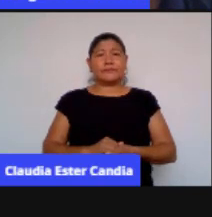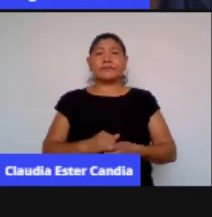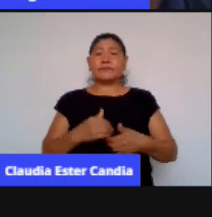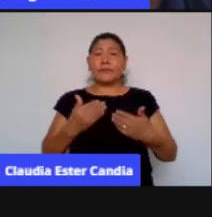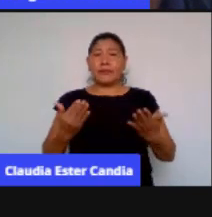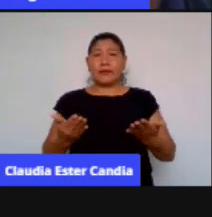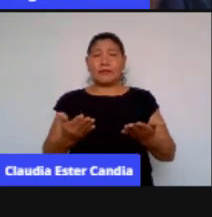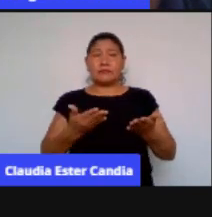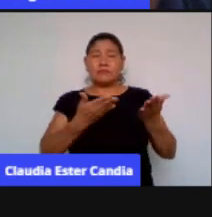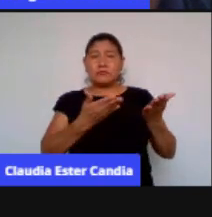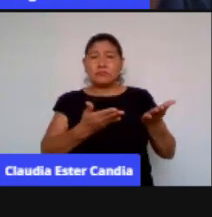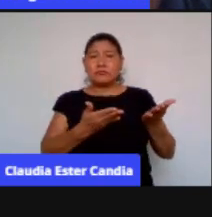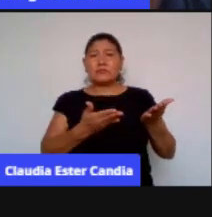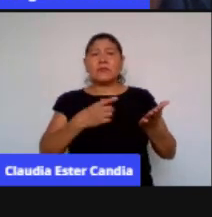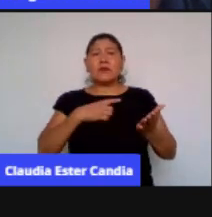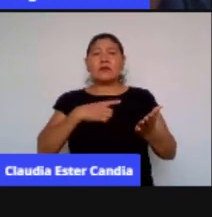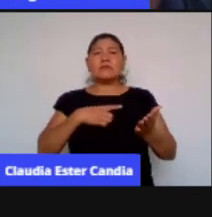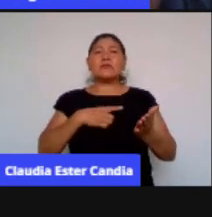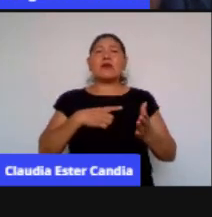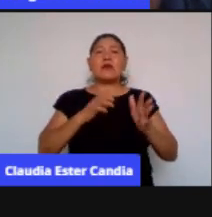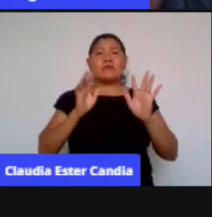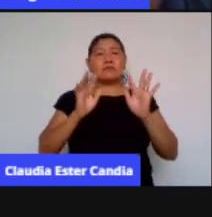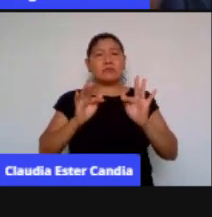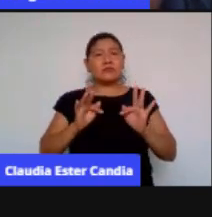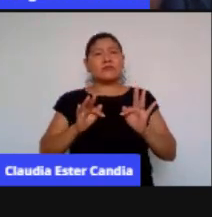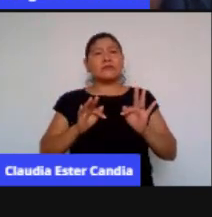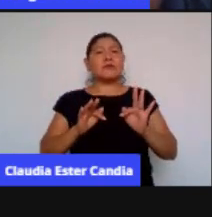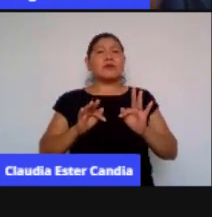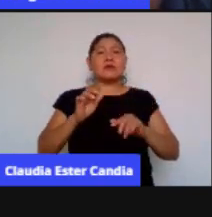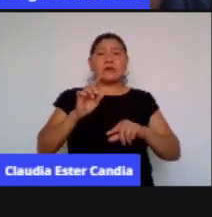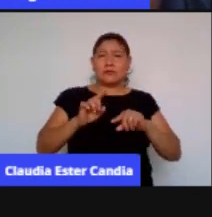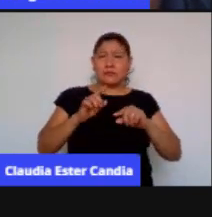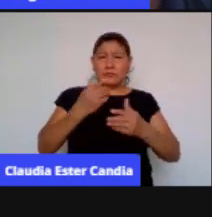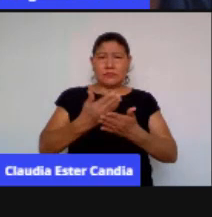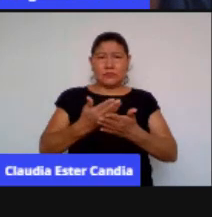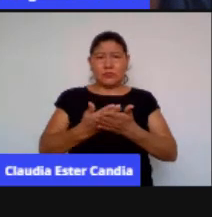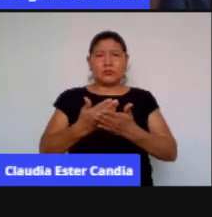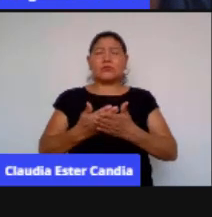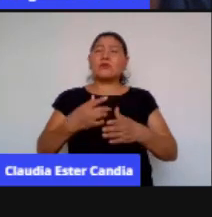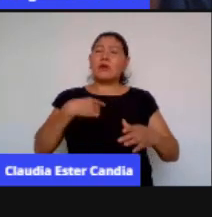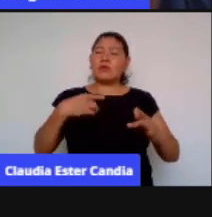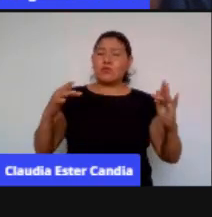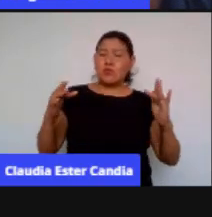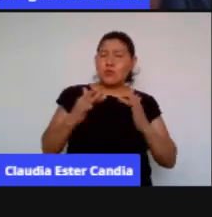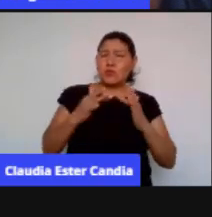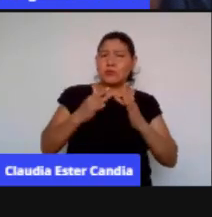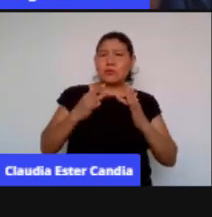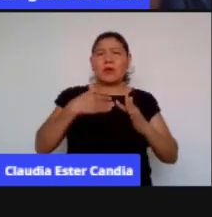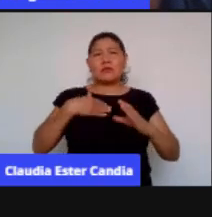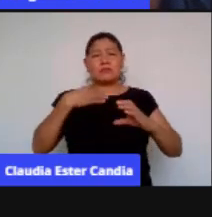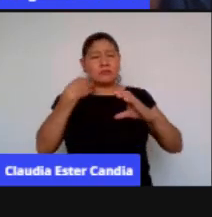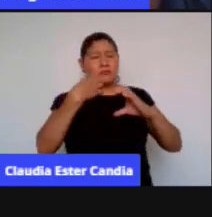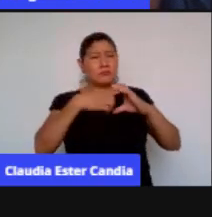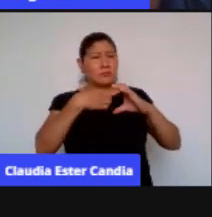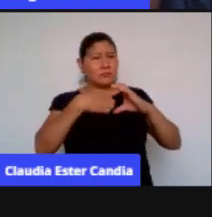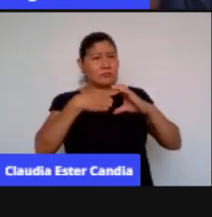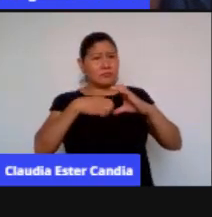Isso. Então, em vias de encerramento aqui, nós deixamos nosso contato, né, o e-mail da